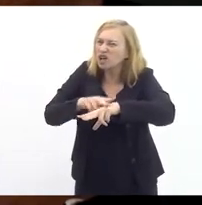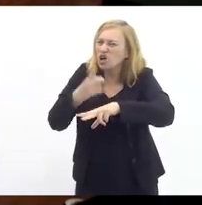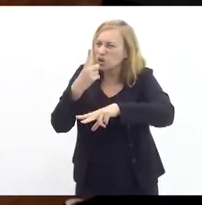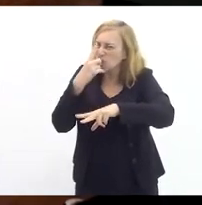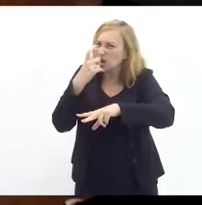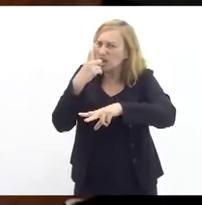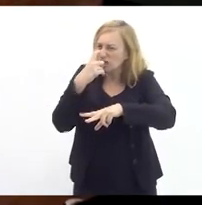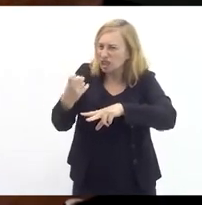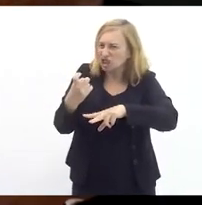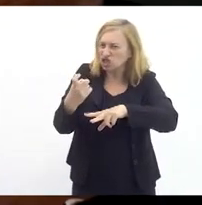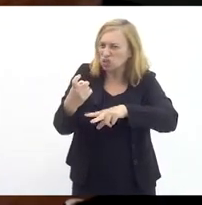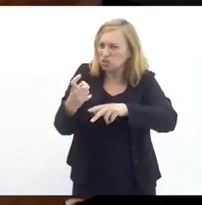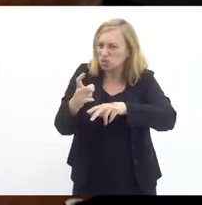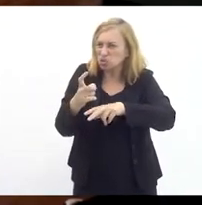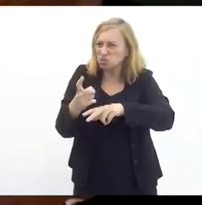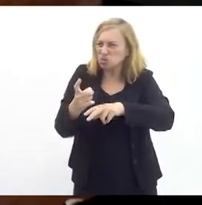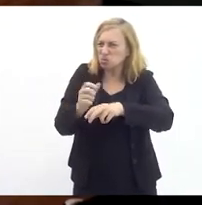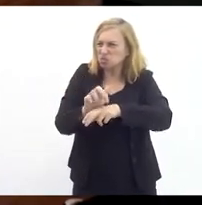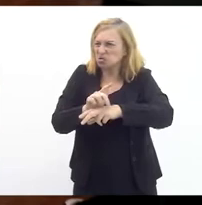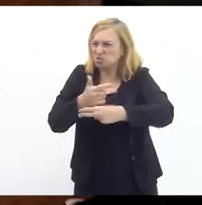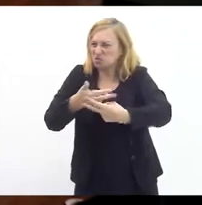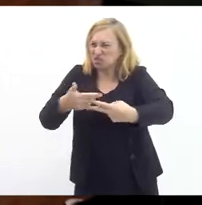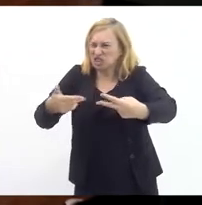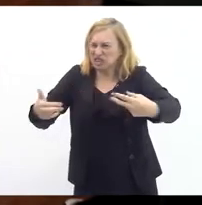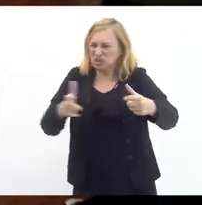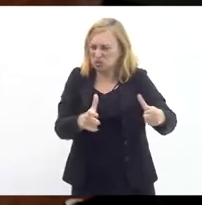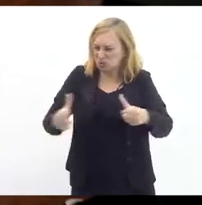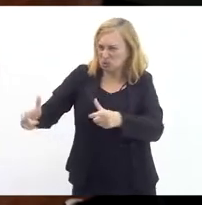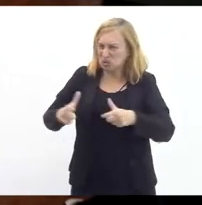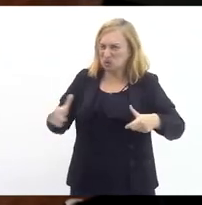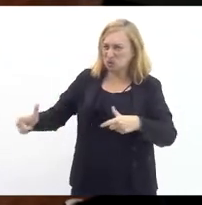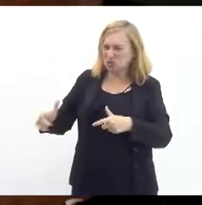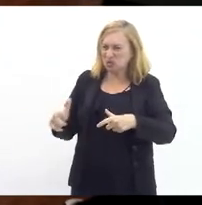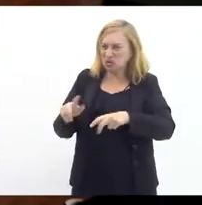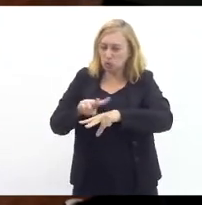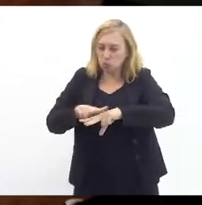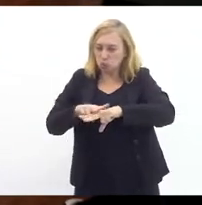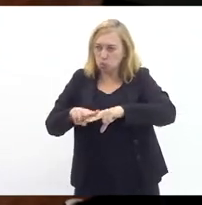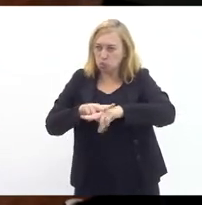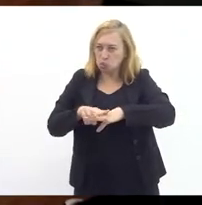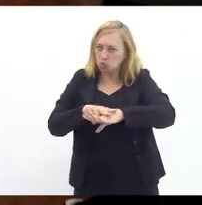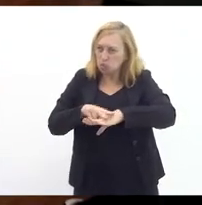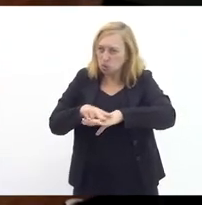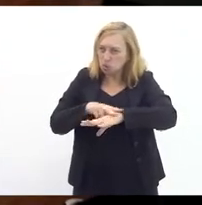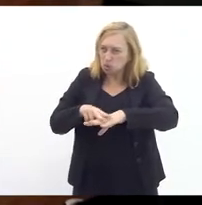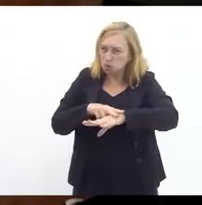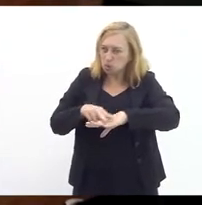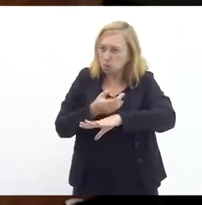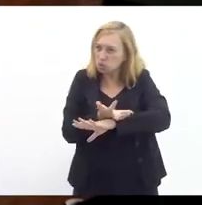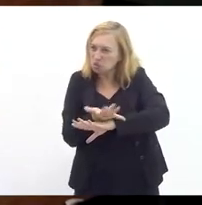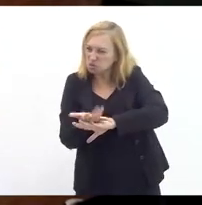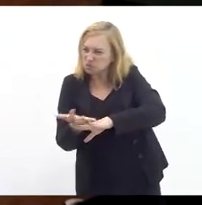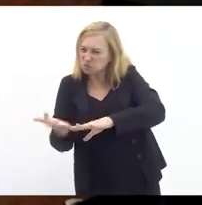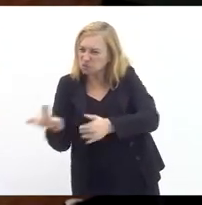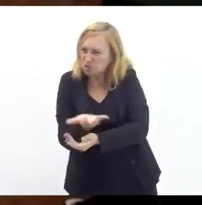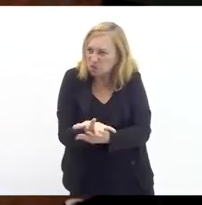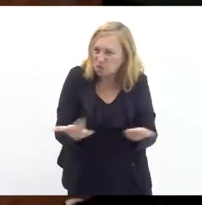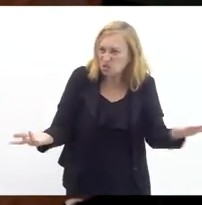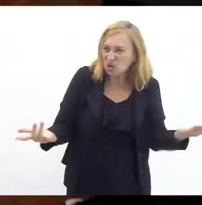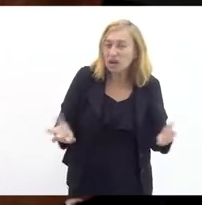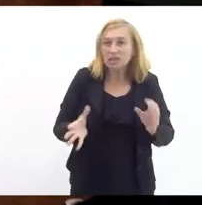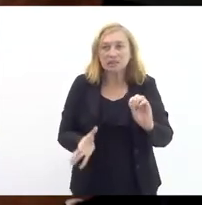Tão mato. Lixo também muito grande. Na verdade, nós estamos agora... Isso falta também de segurança nas plataformas.